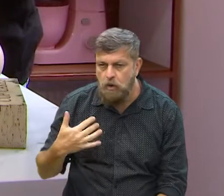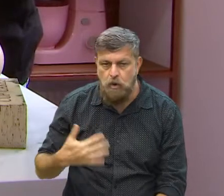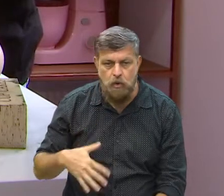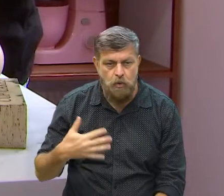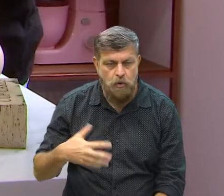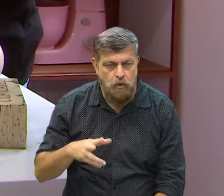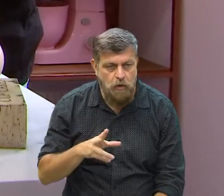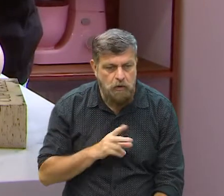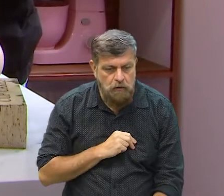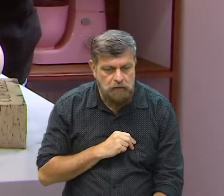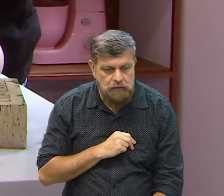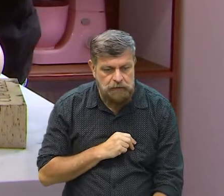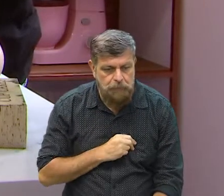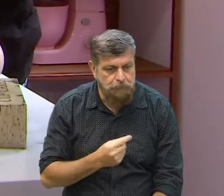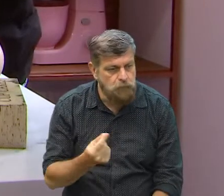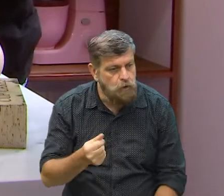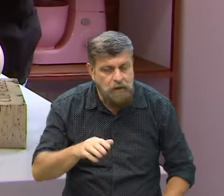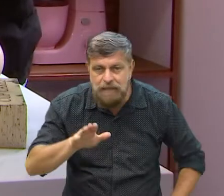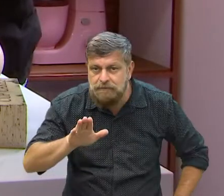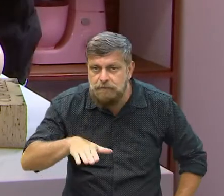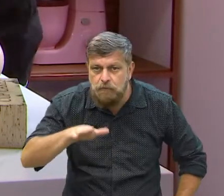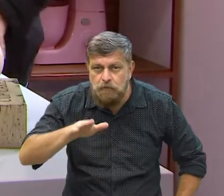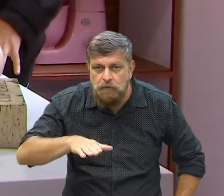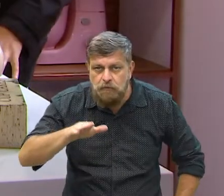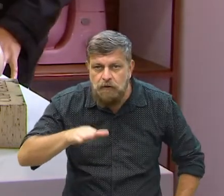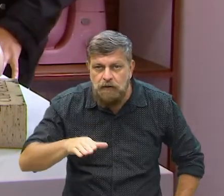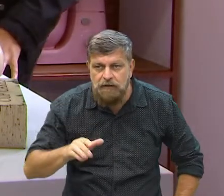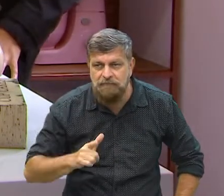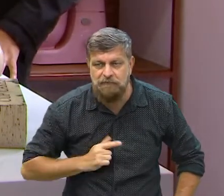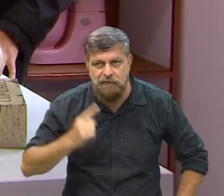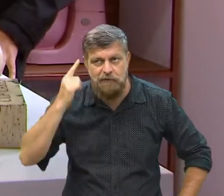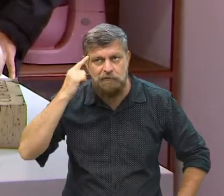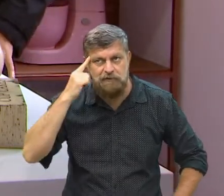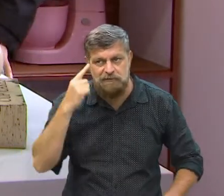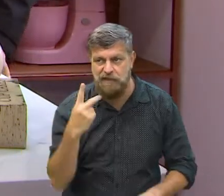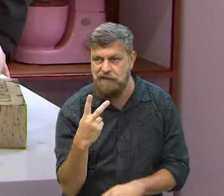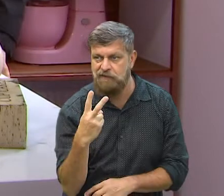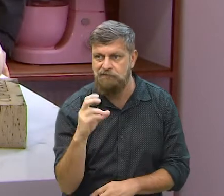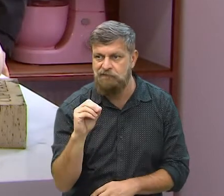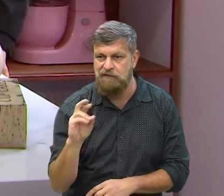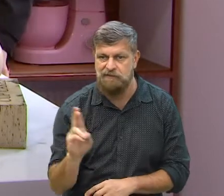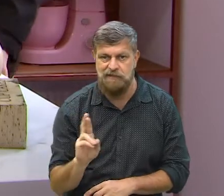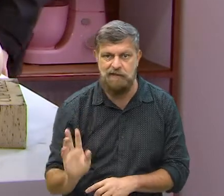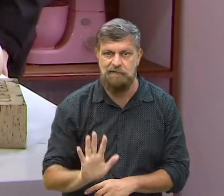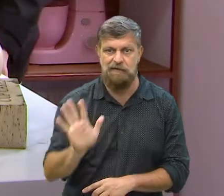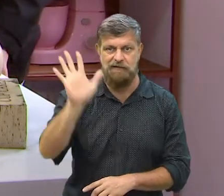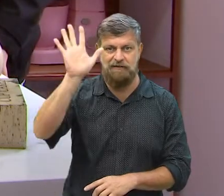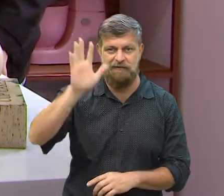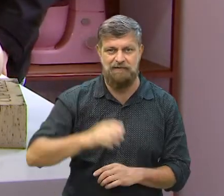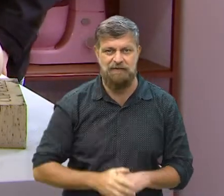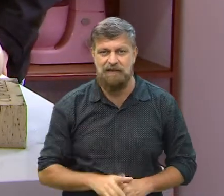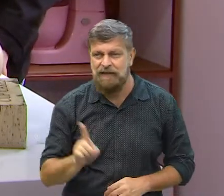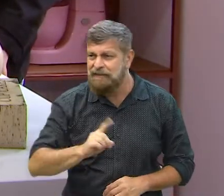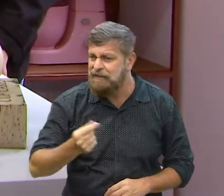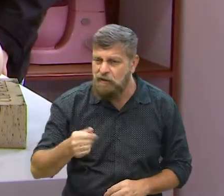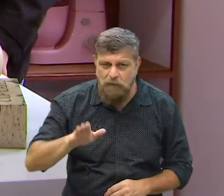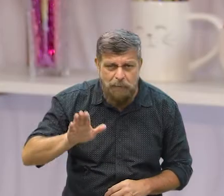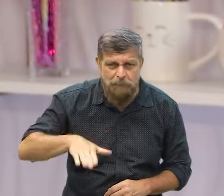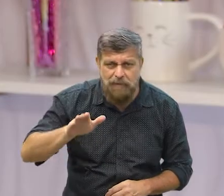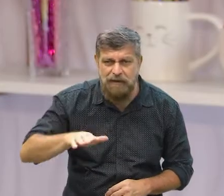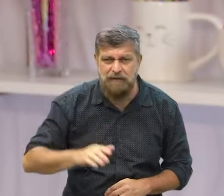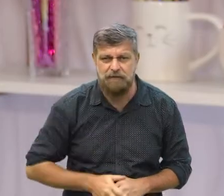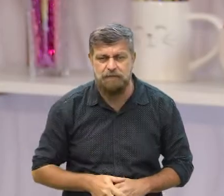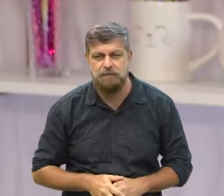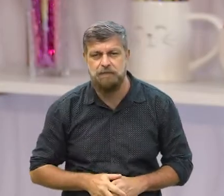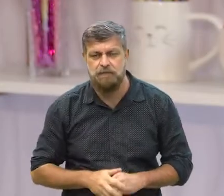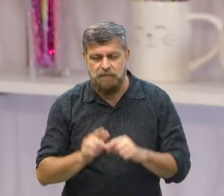Sim. É muito barato. Sim. Eu achei que ela ia falar uns 20. Não, é É bem pouco muito mesmo. Os barato. ingredientes